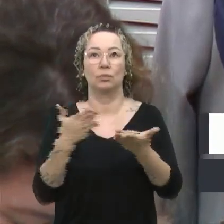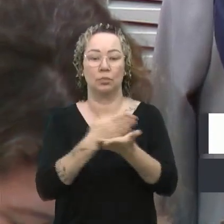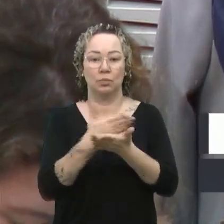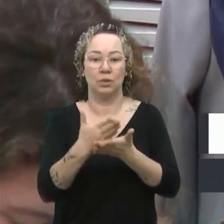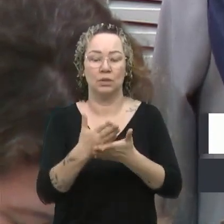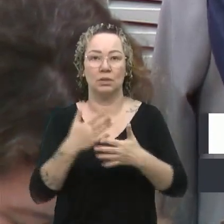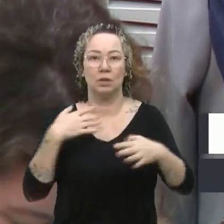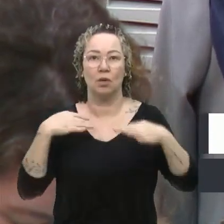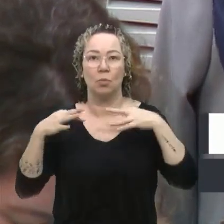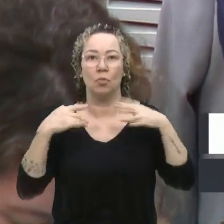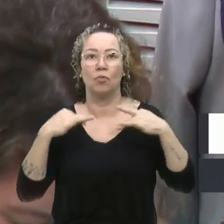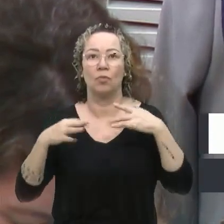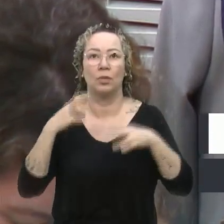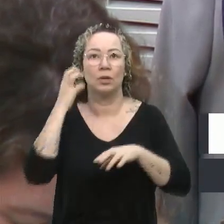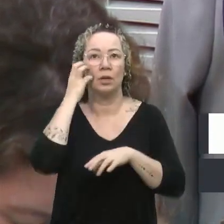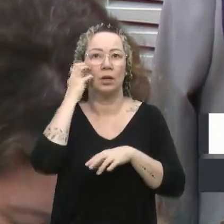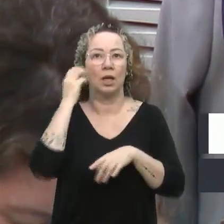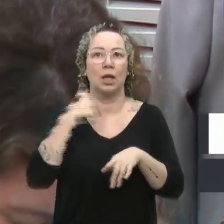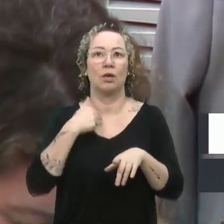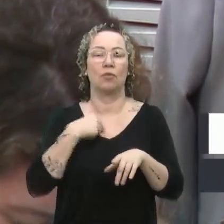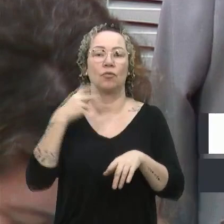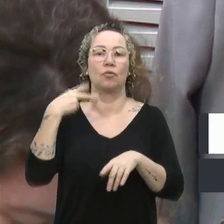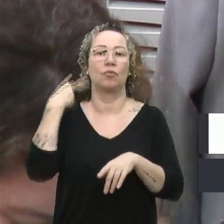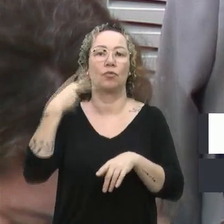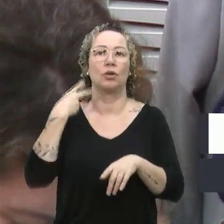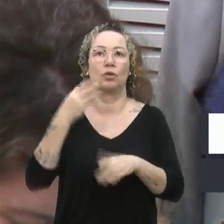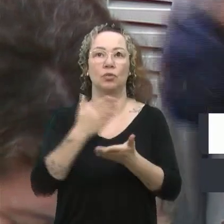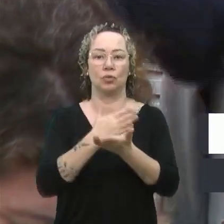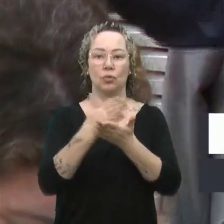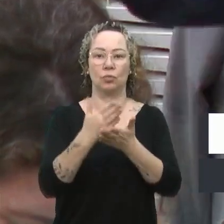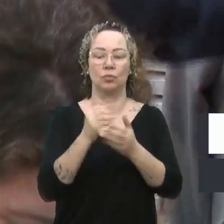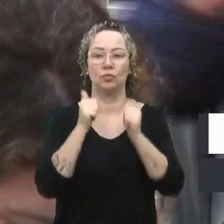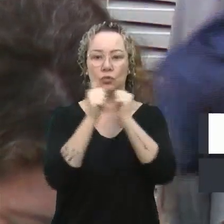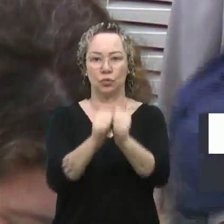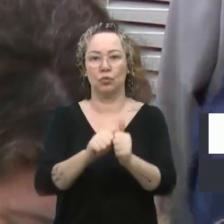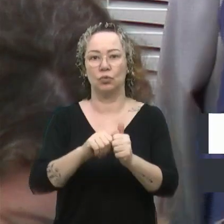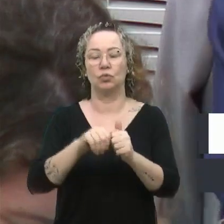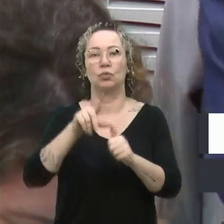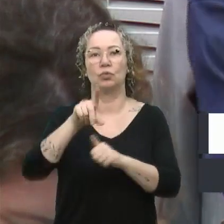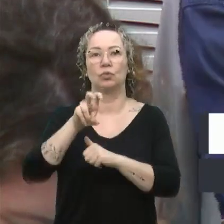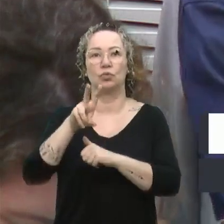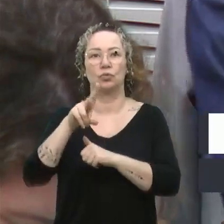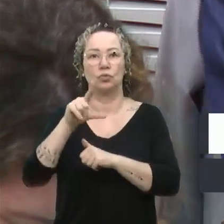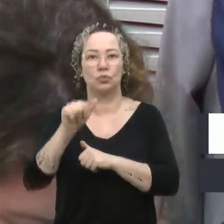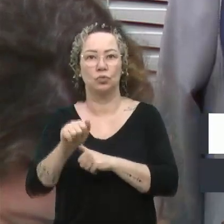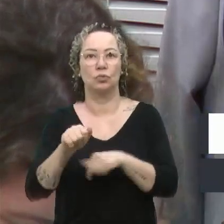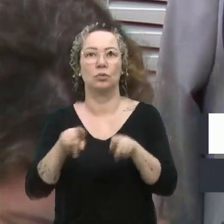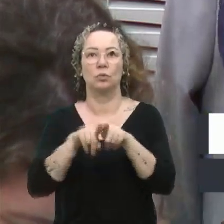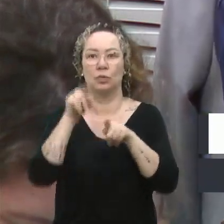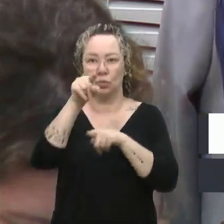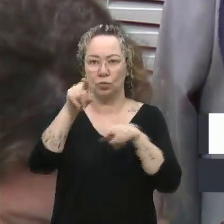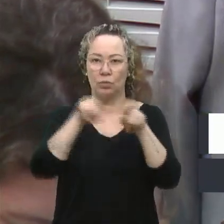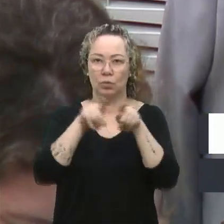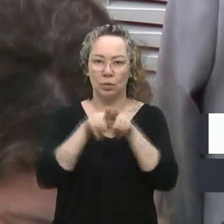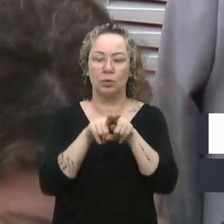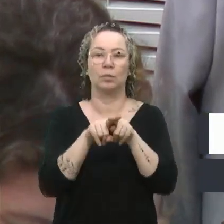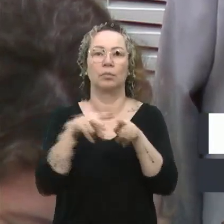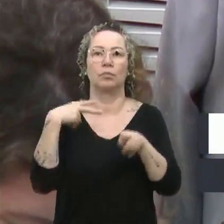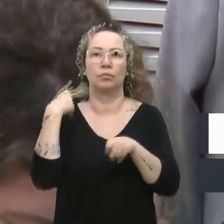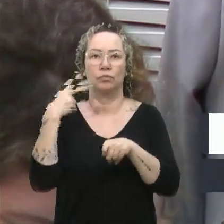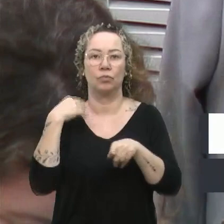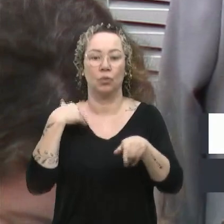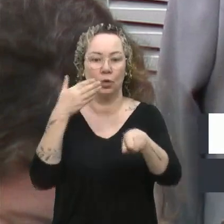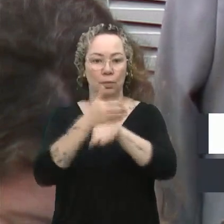lá em Anarrec, eu fui um dos vereadores que fiz a frente com o vereador Xuxa, com o senhor mesmo, vereador Bortoluz, que eu fiz